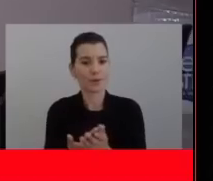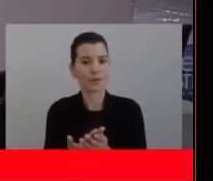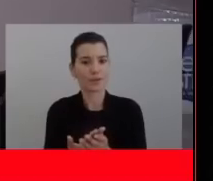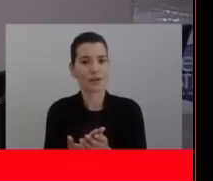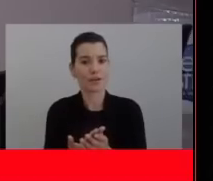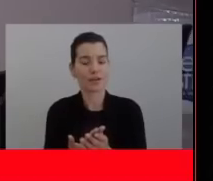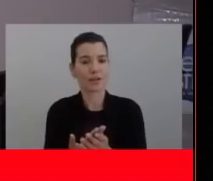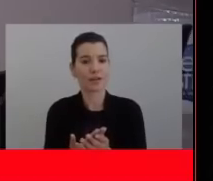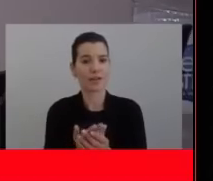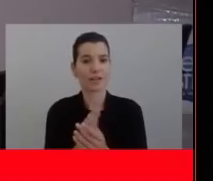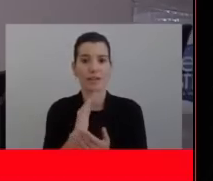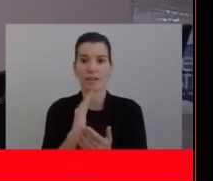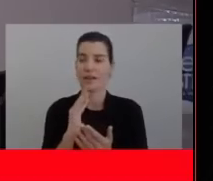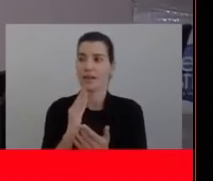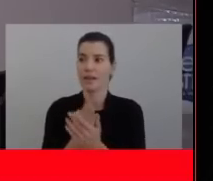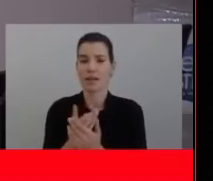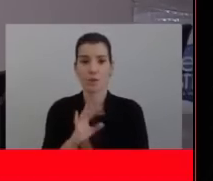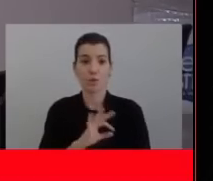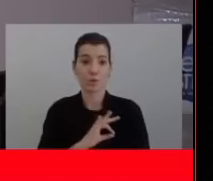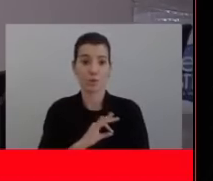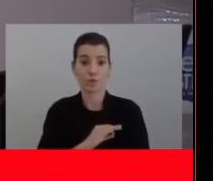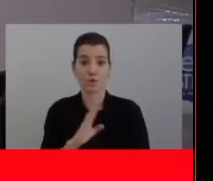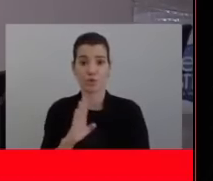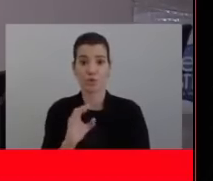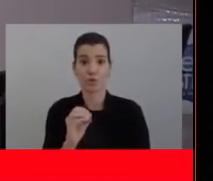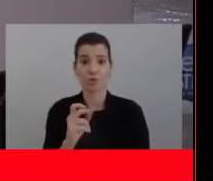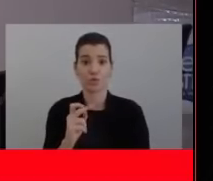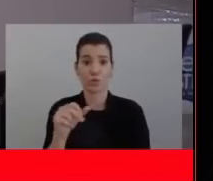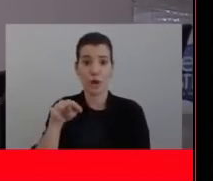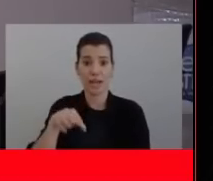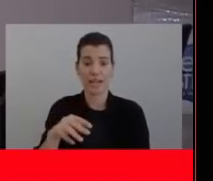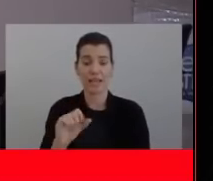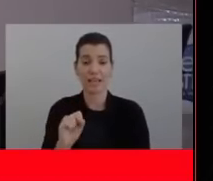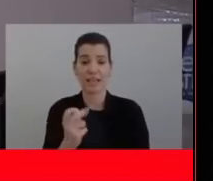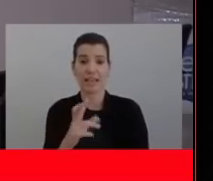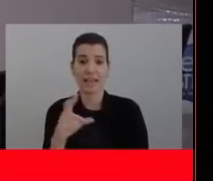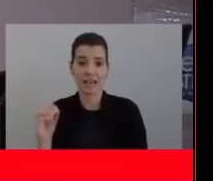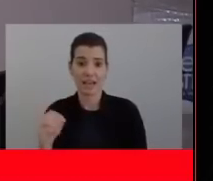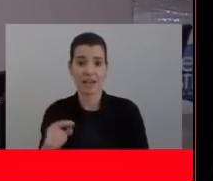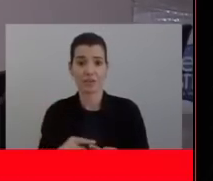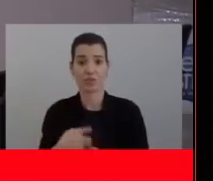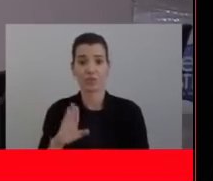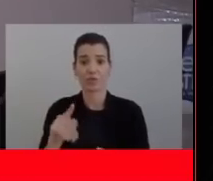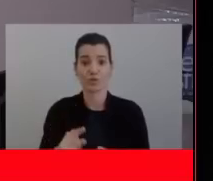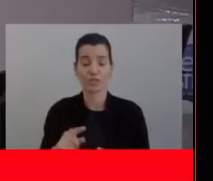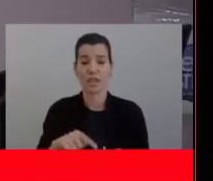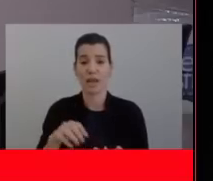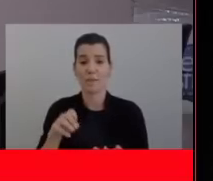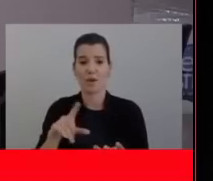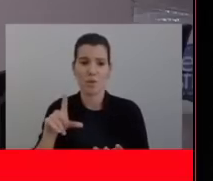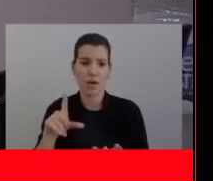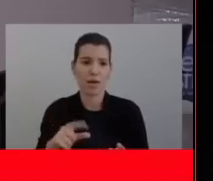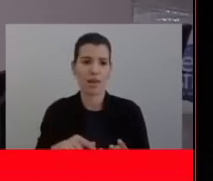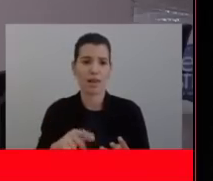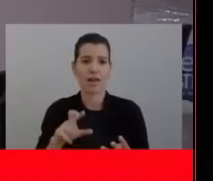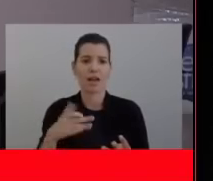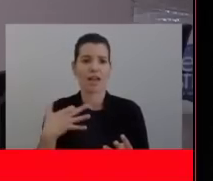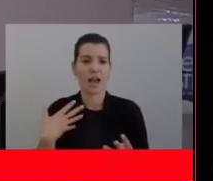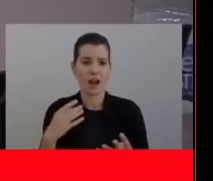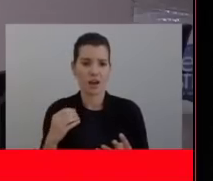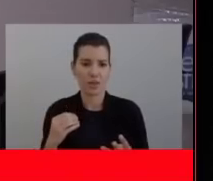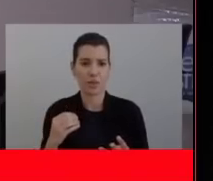o senhor Joaquim Guerreiro o senhor José Francisco o senhor Manuel o senhor Ricardo de Carvalho